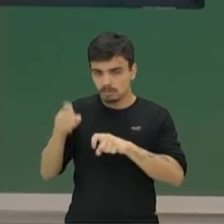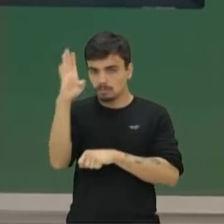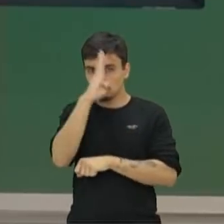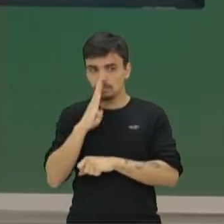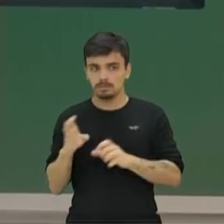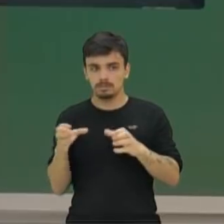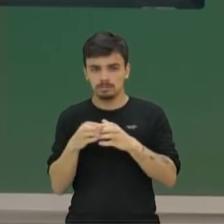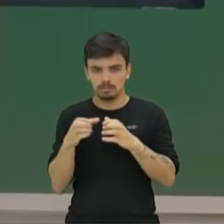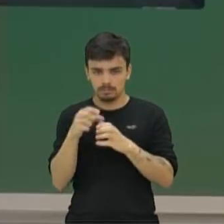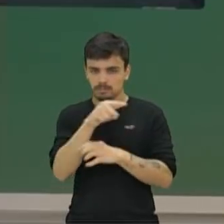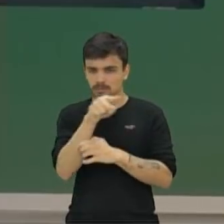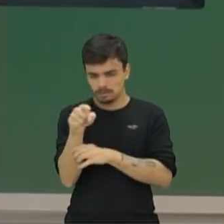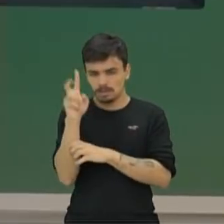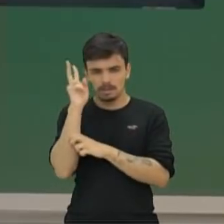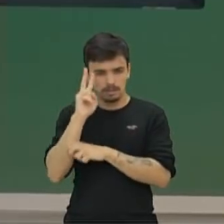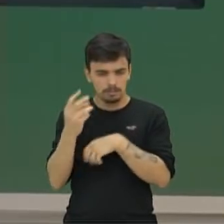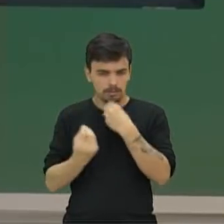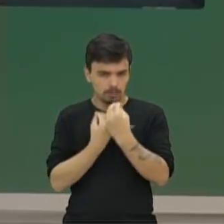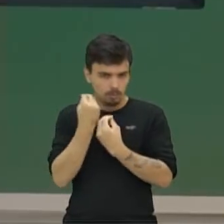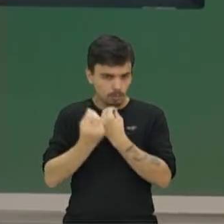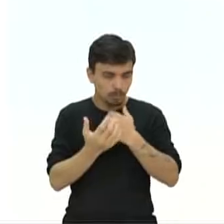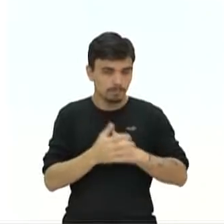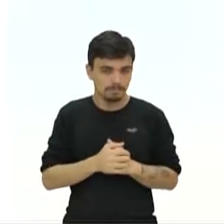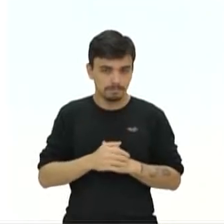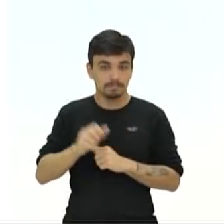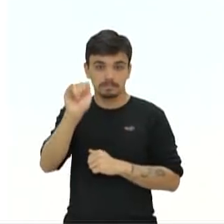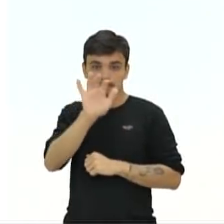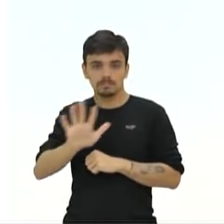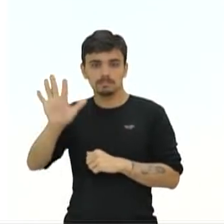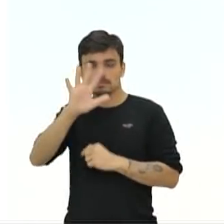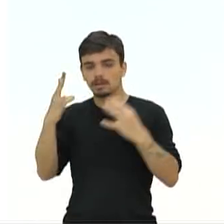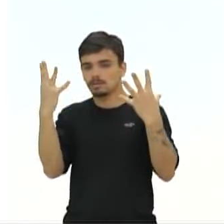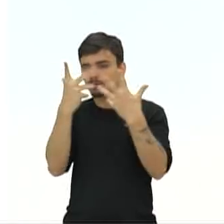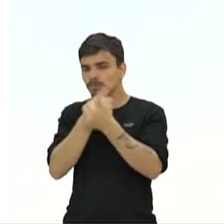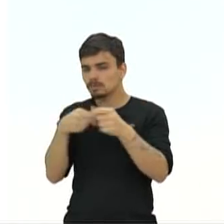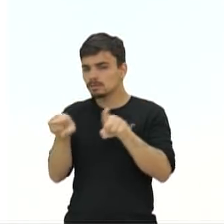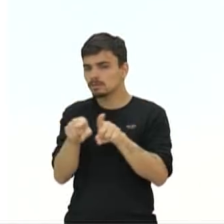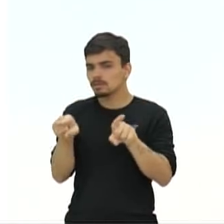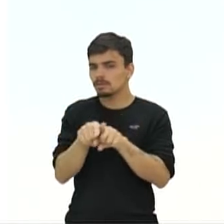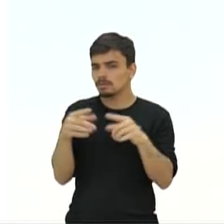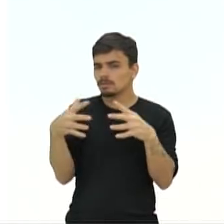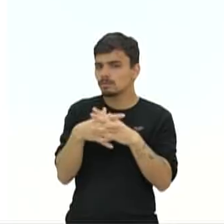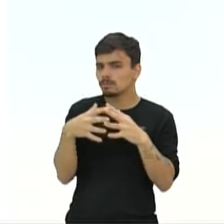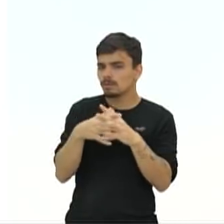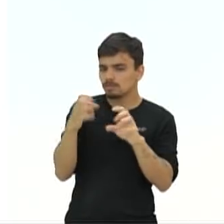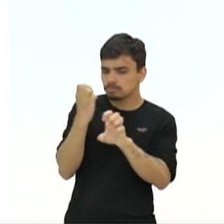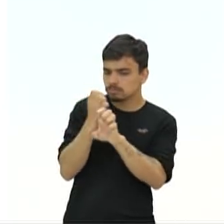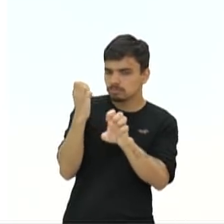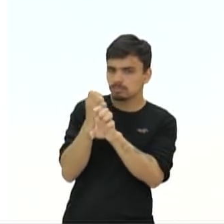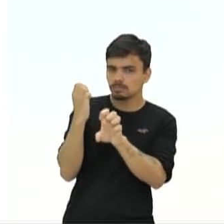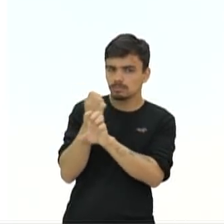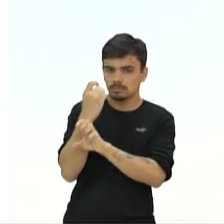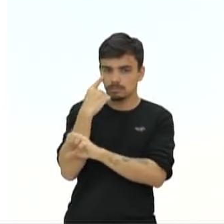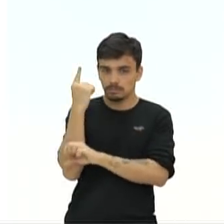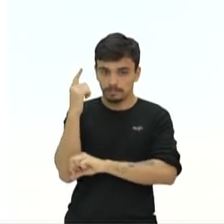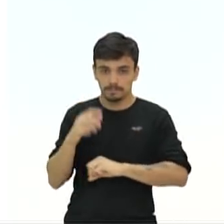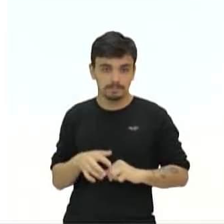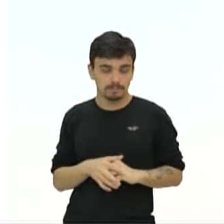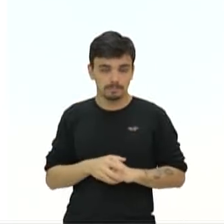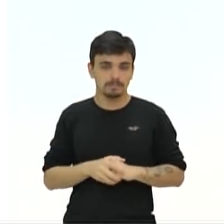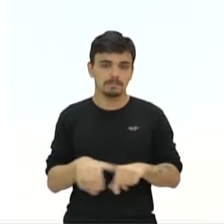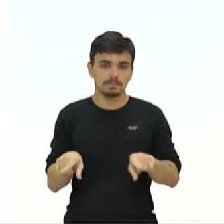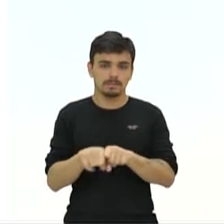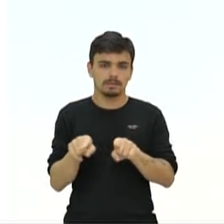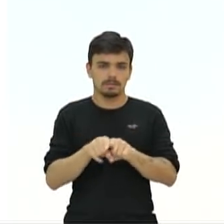Lembra? Lembram, né? Olha que bonita a nossa imagem do complexo do engenho de açúcar. Olha que bacana, né? Todo o